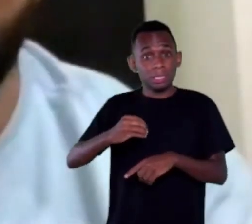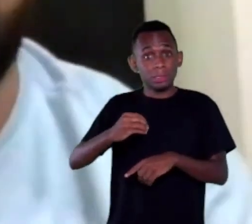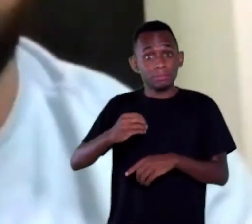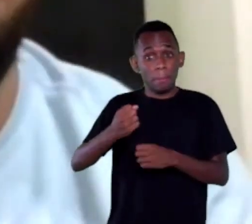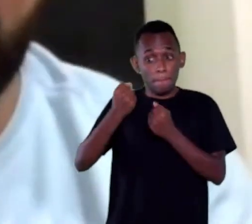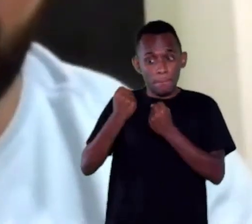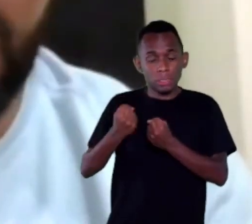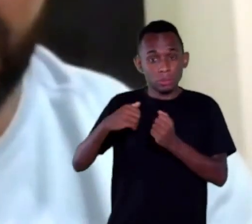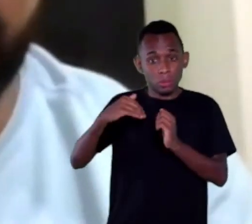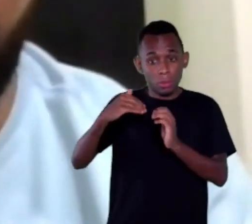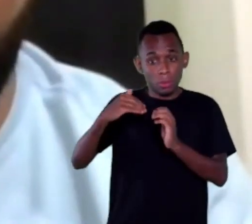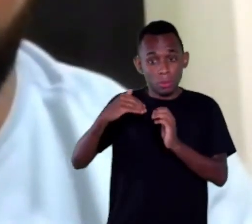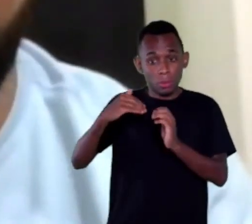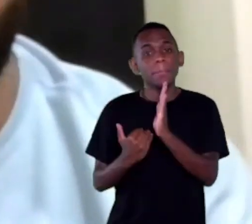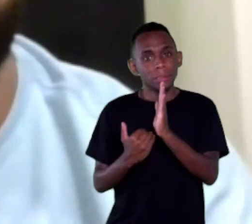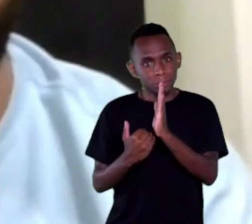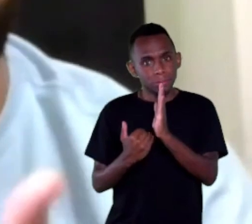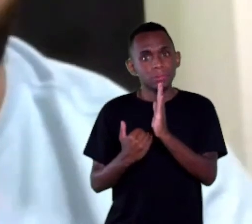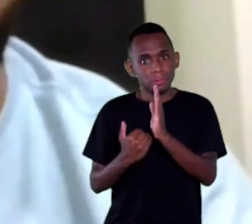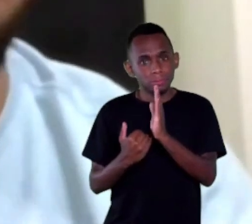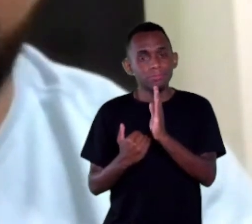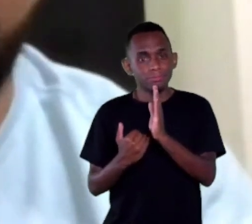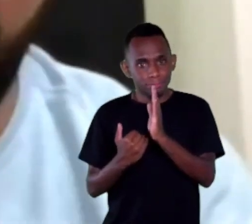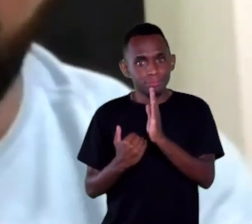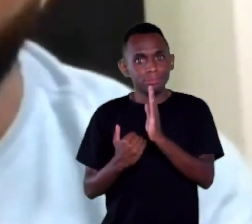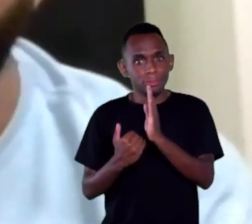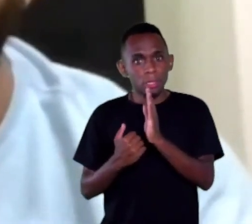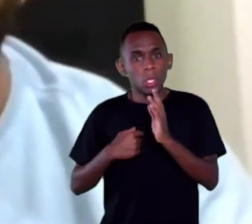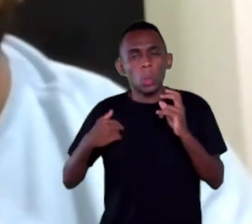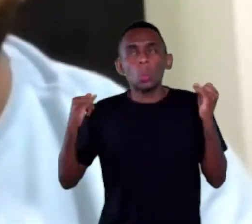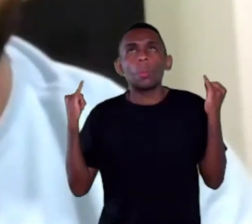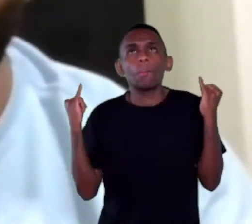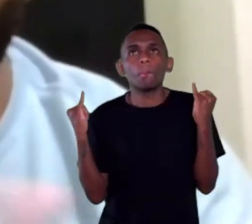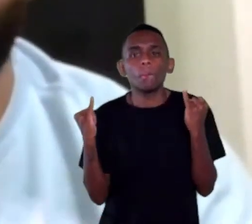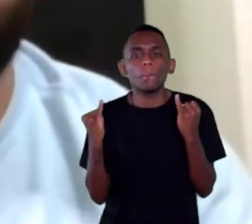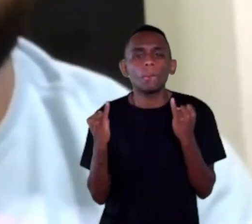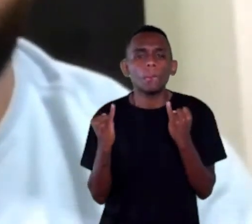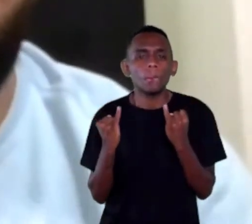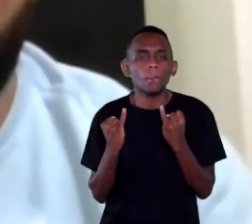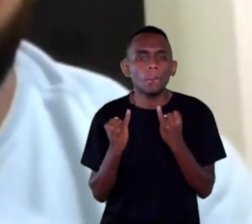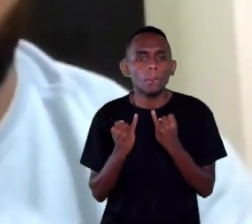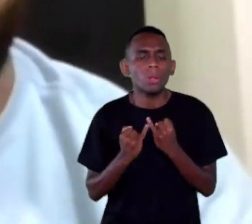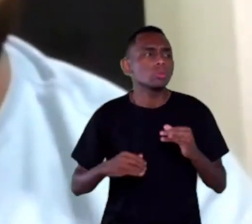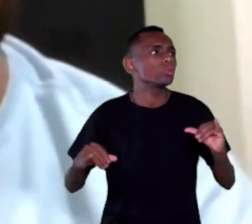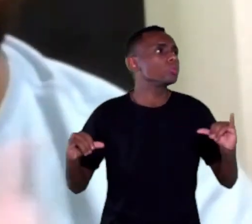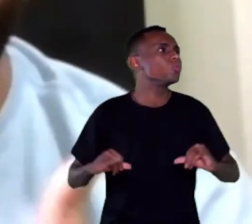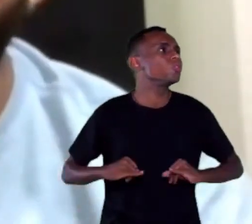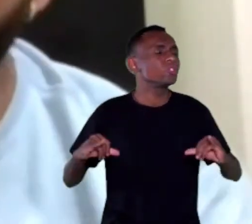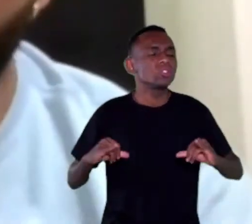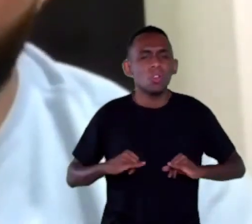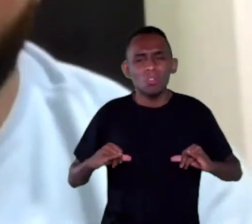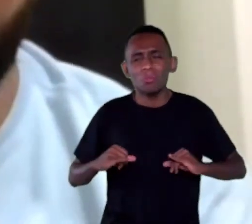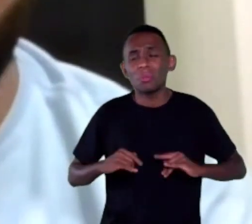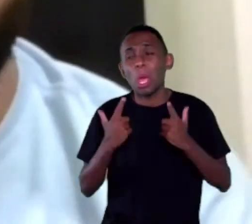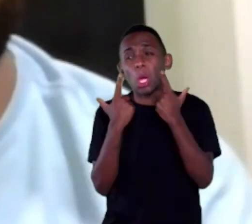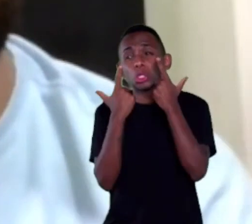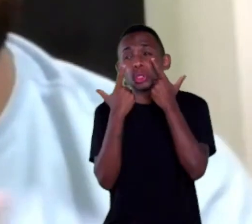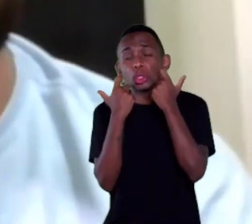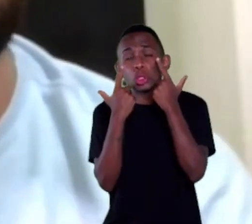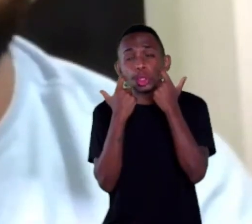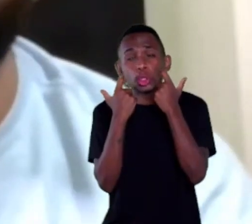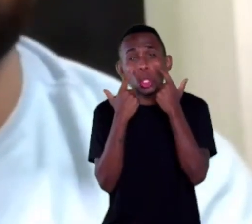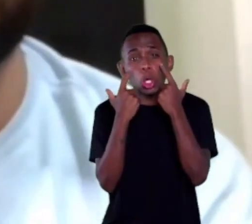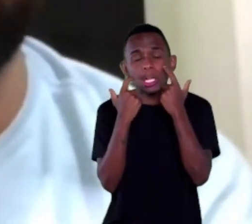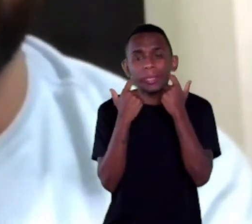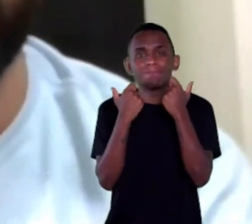pesar 60 e poucos quilos. Eu definhava na época, eu sofria muito, eu chorava muito, eu não